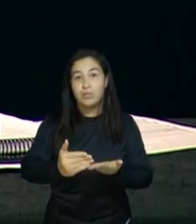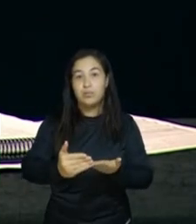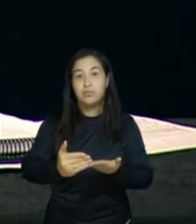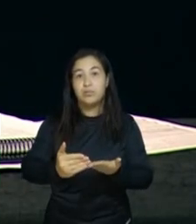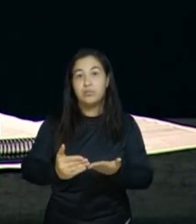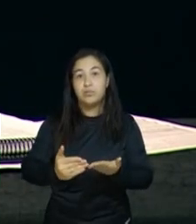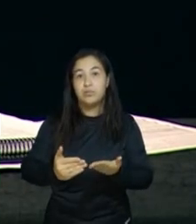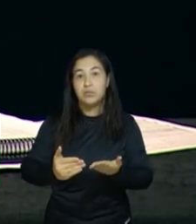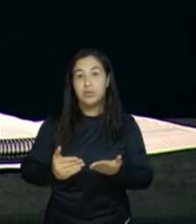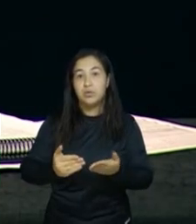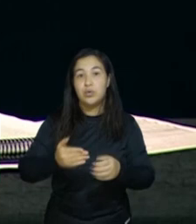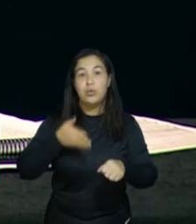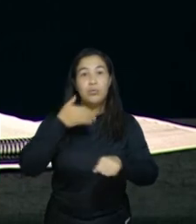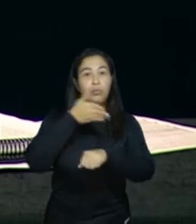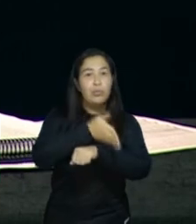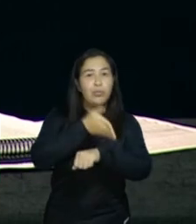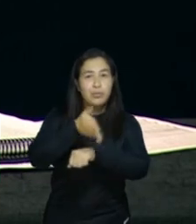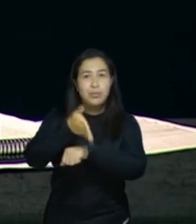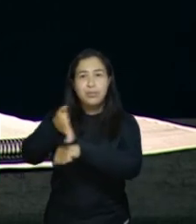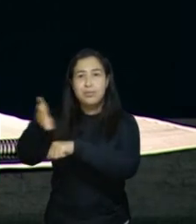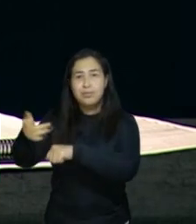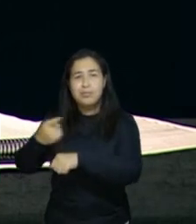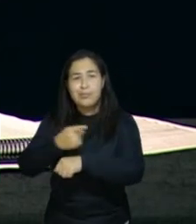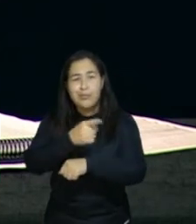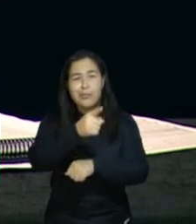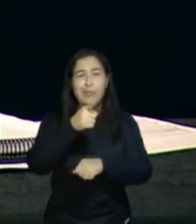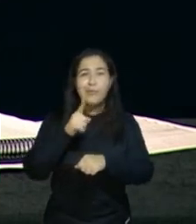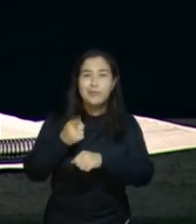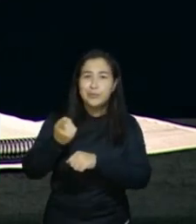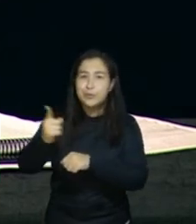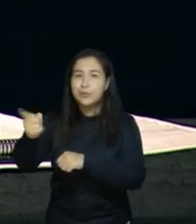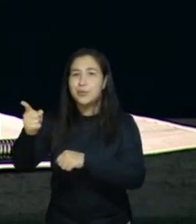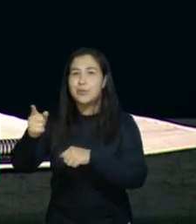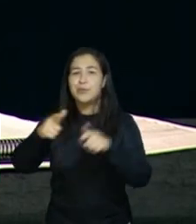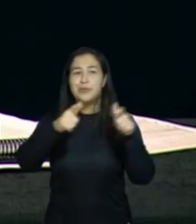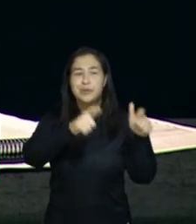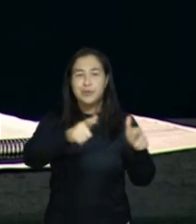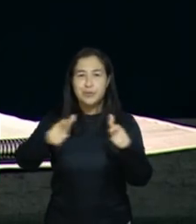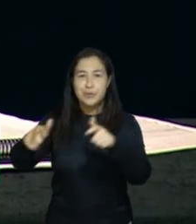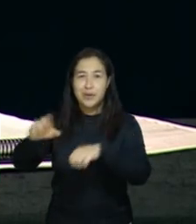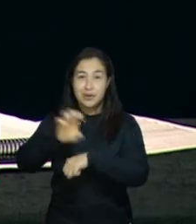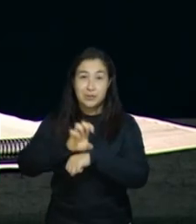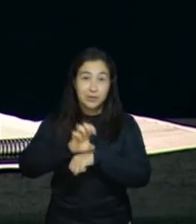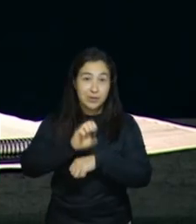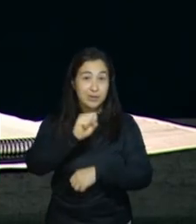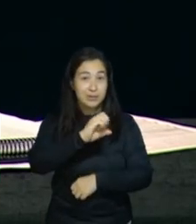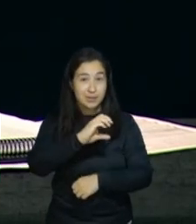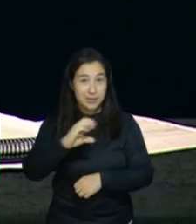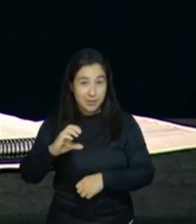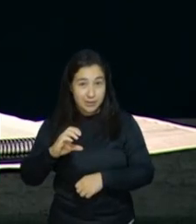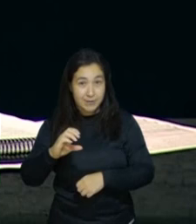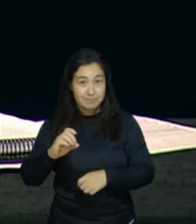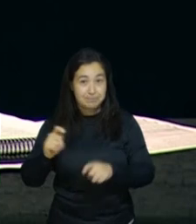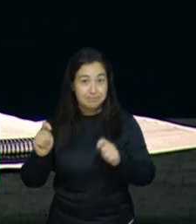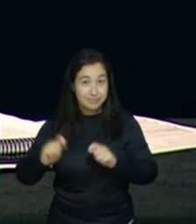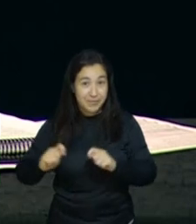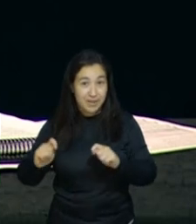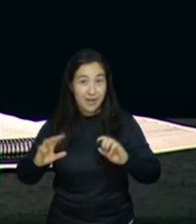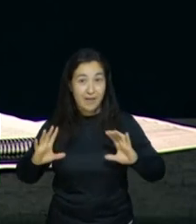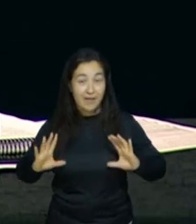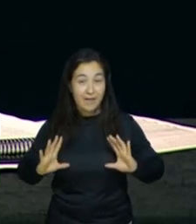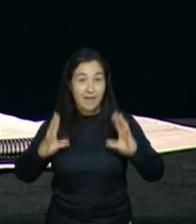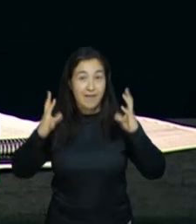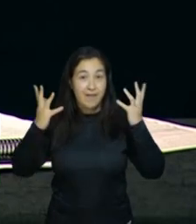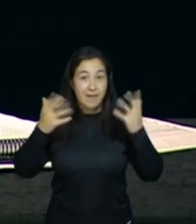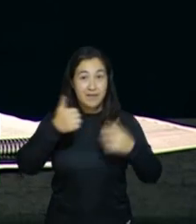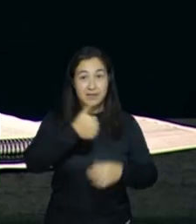forma itinerante de estar presente em vários pontos do Estado de Santa Catarina para comemorarmos os